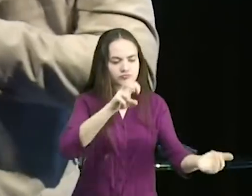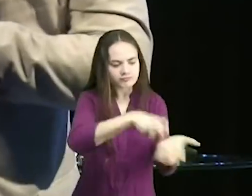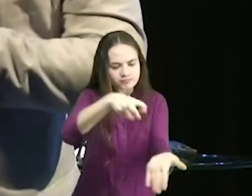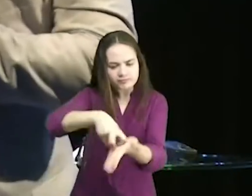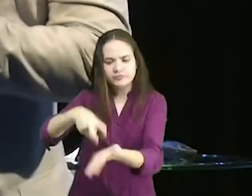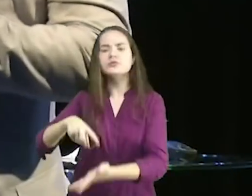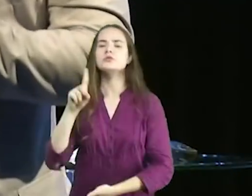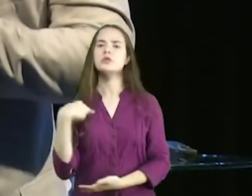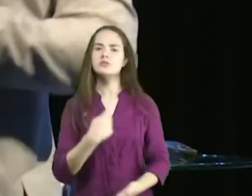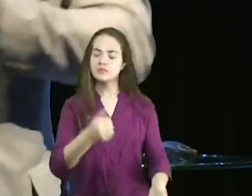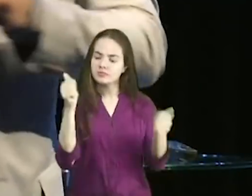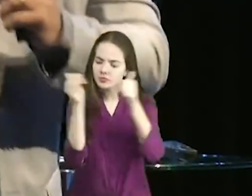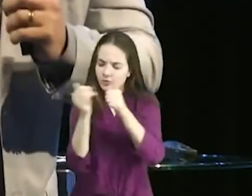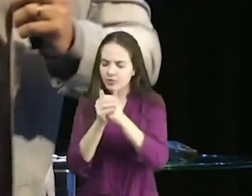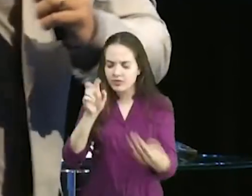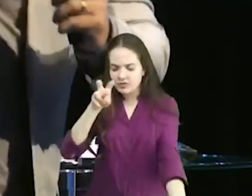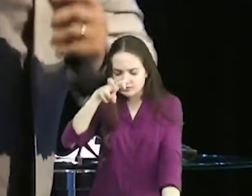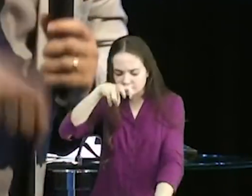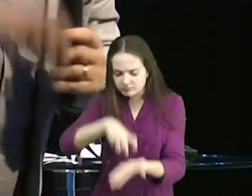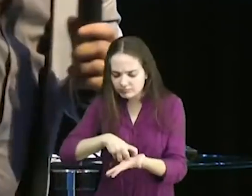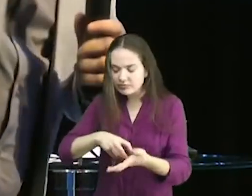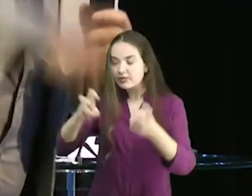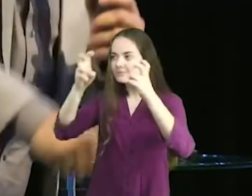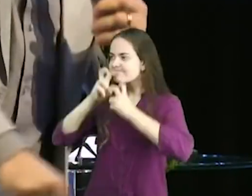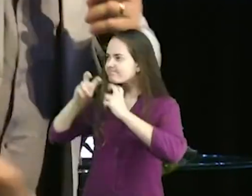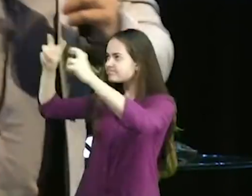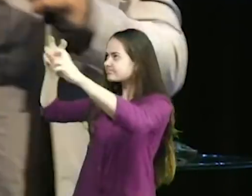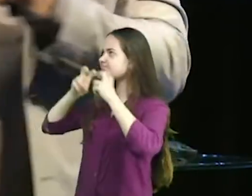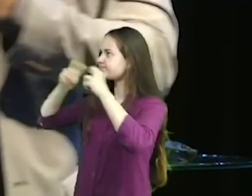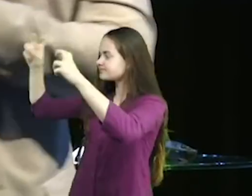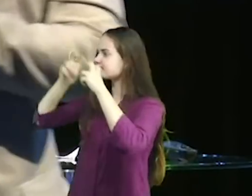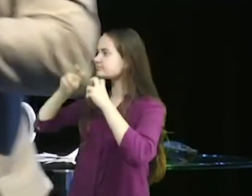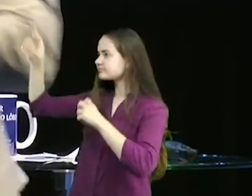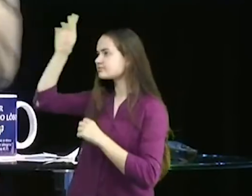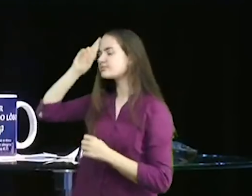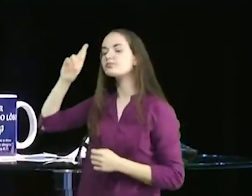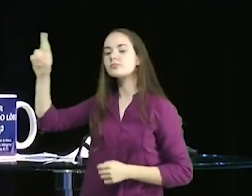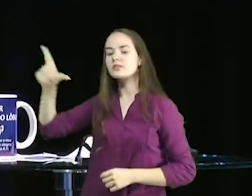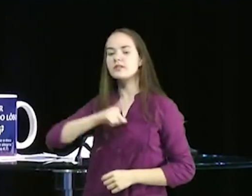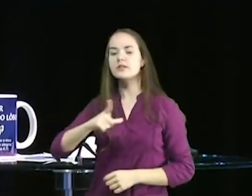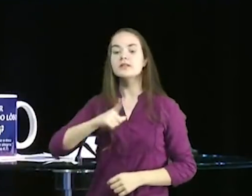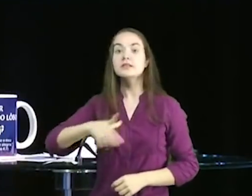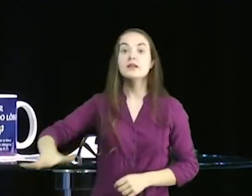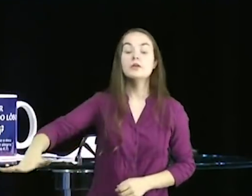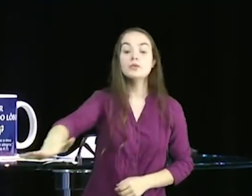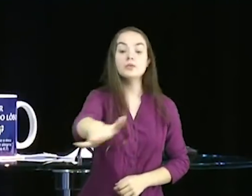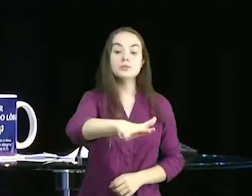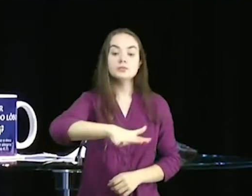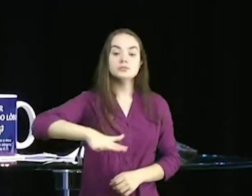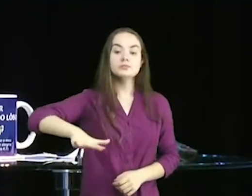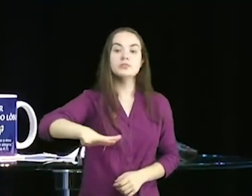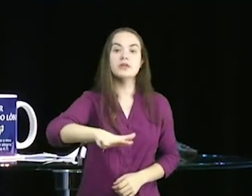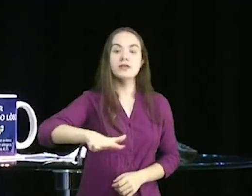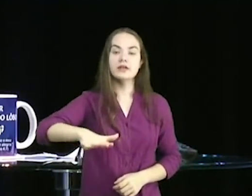Vamos orar de joelhos e vamos levantar um clamor. Existe um ambiente de